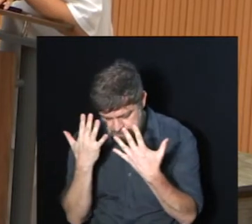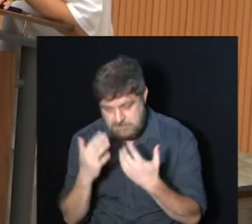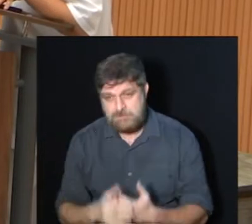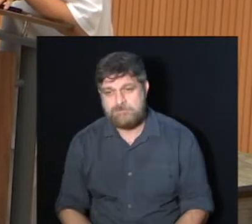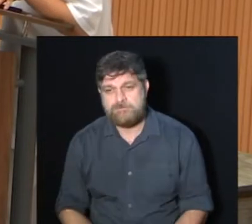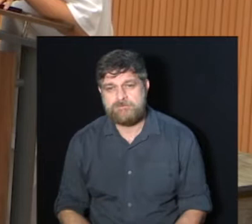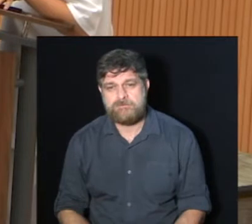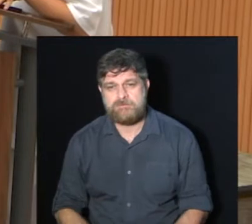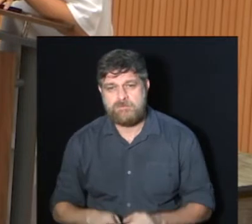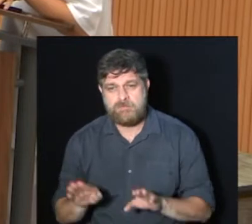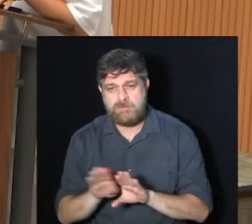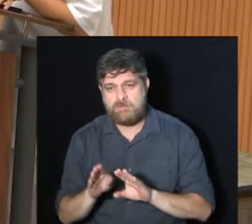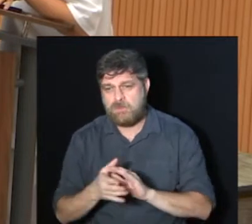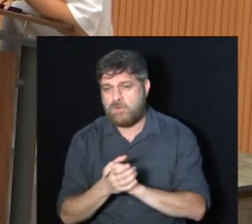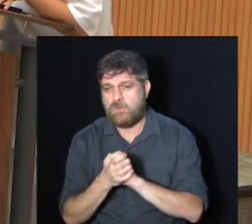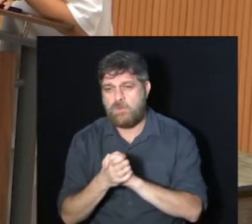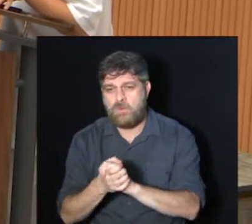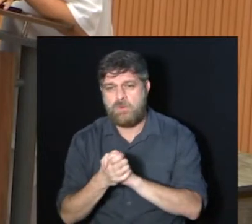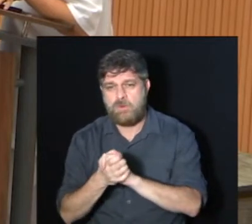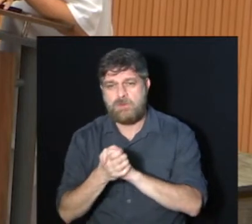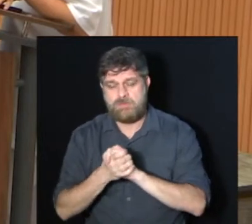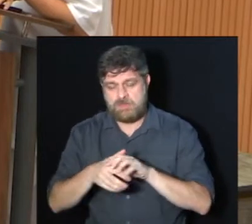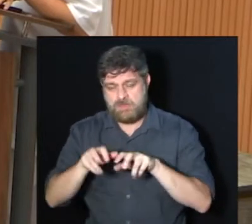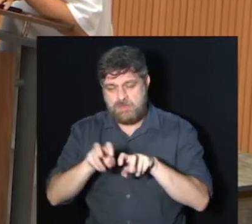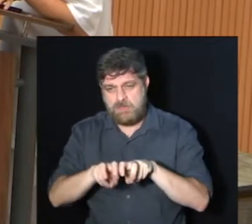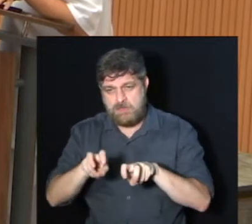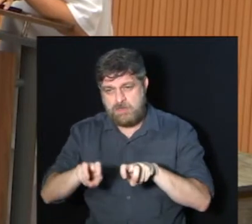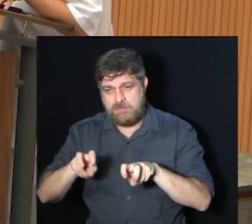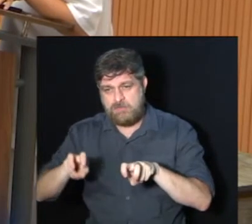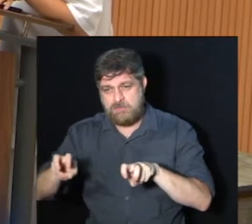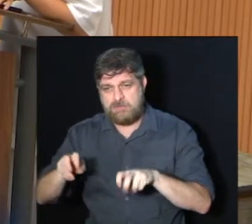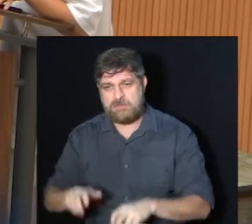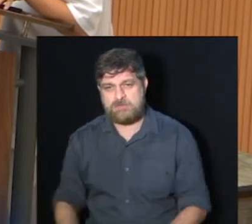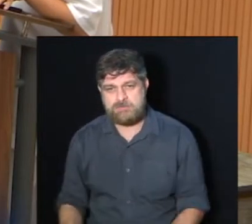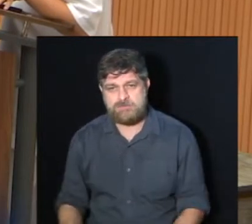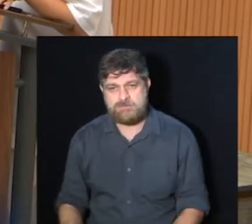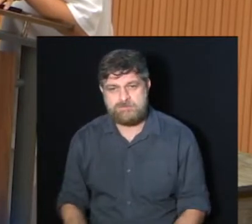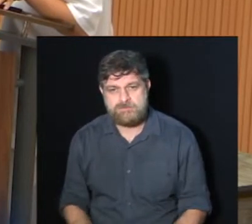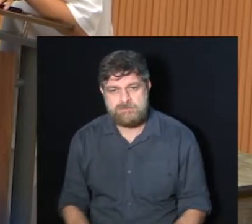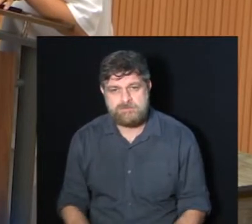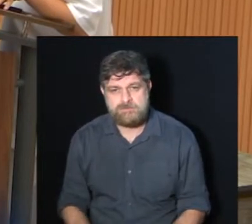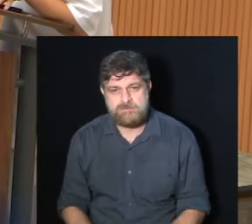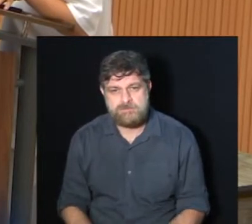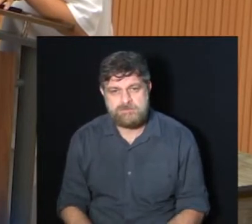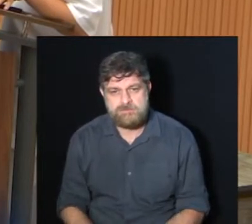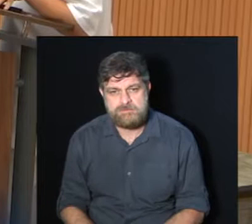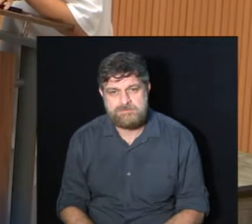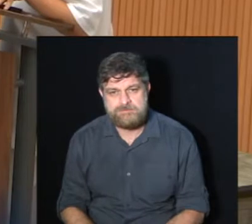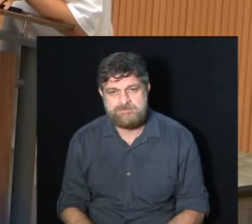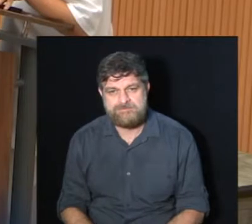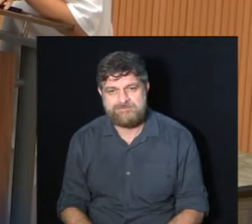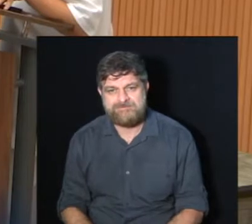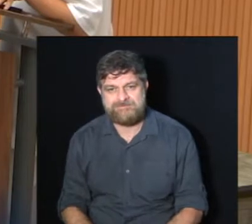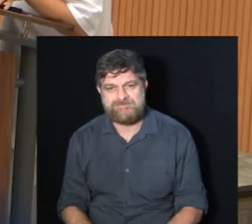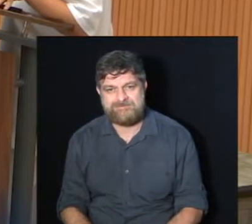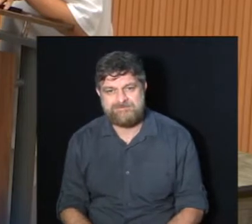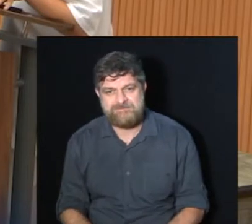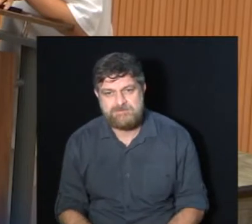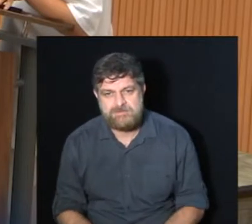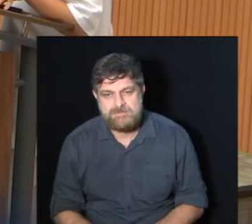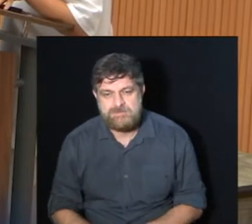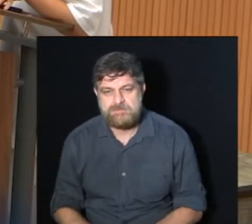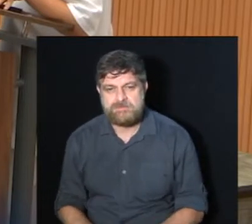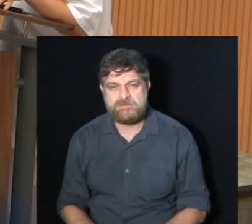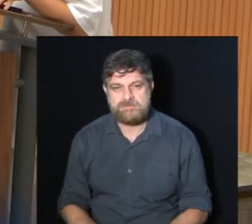E quero cumprimentar a mesa, com a licença de todos, pedindo a bênção à Mãe Dango. Quero